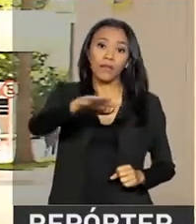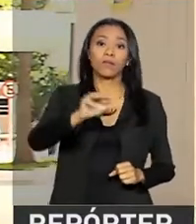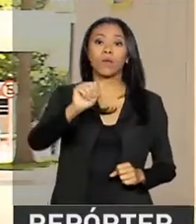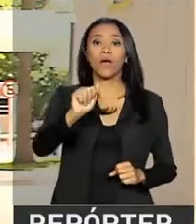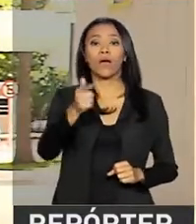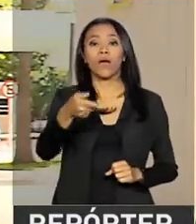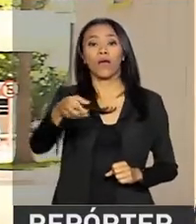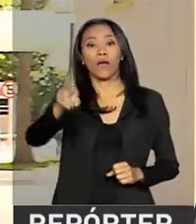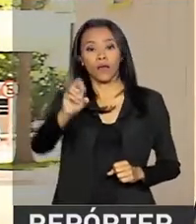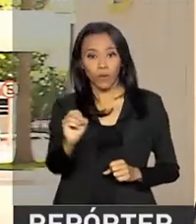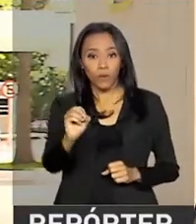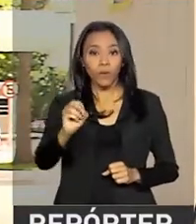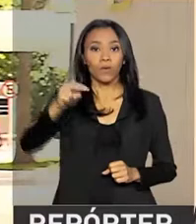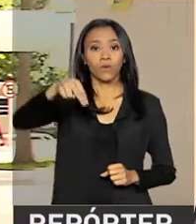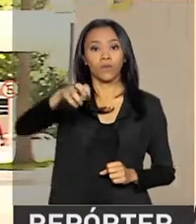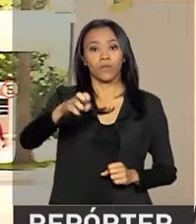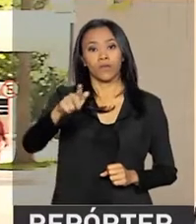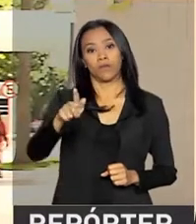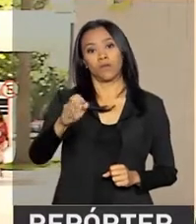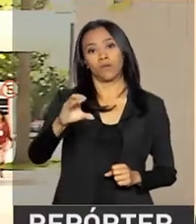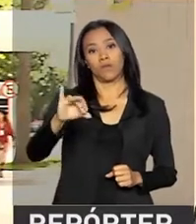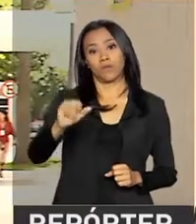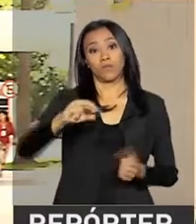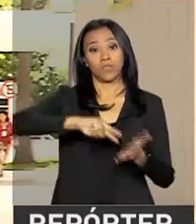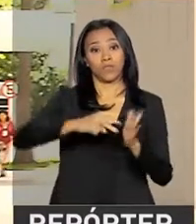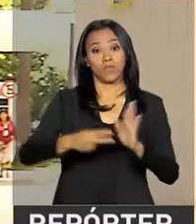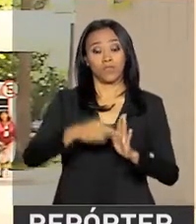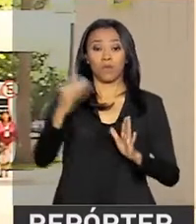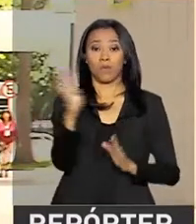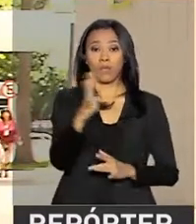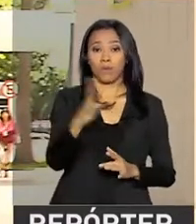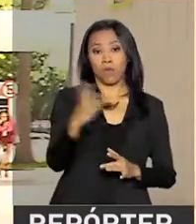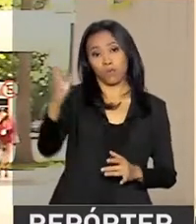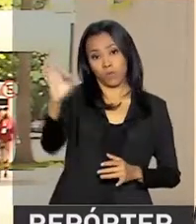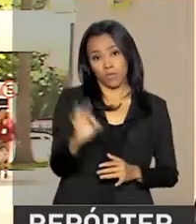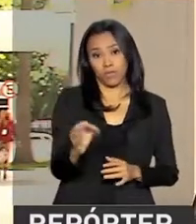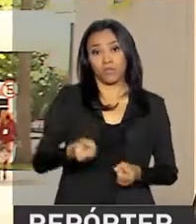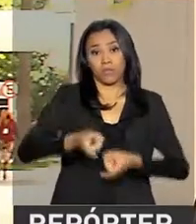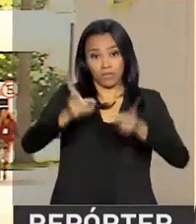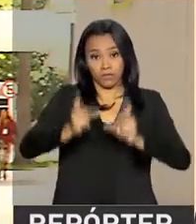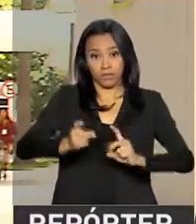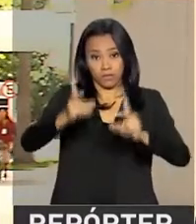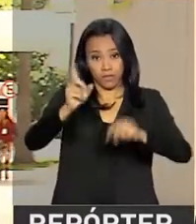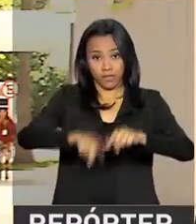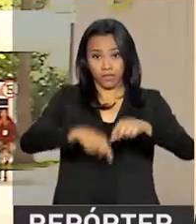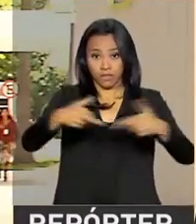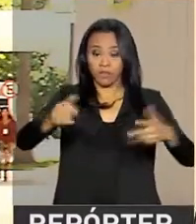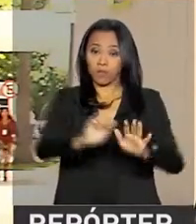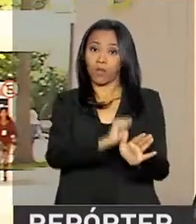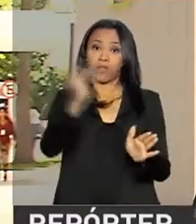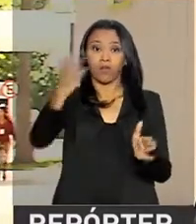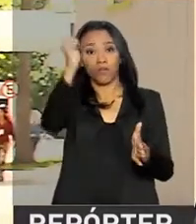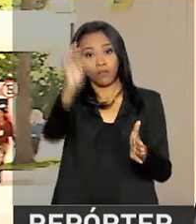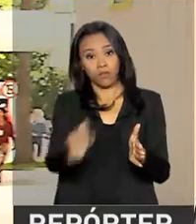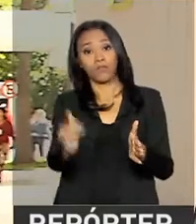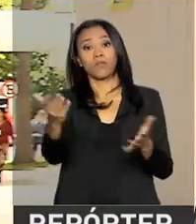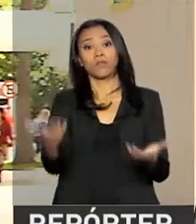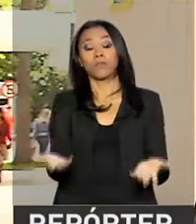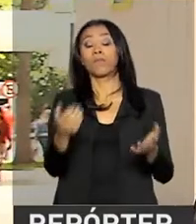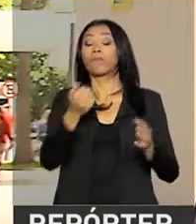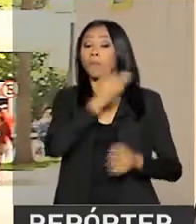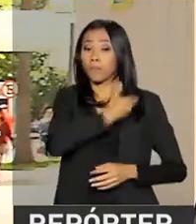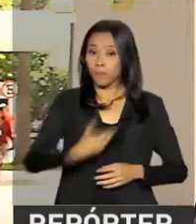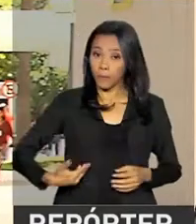o que representa mais de 44 por cento das exportações brasileiras e para que o sucesso se mantenha o governo